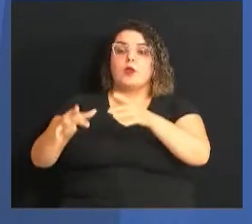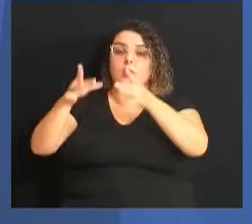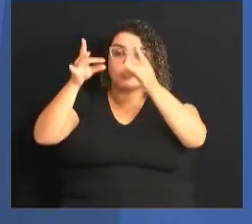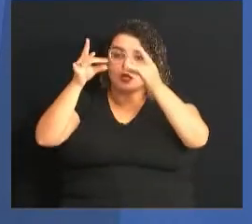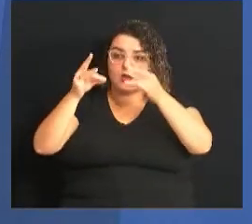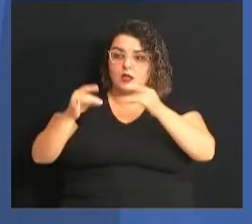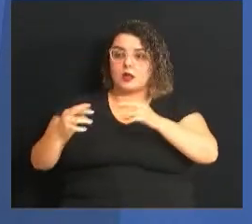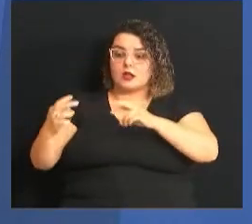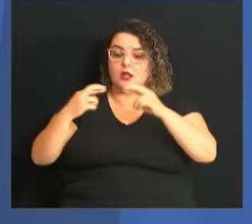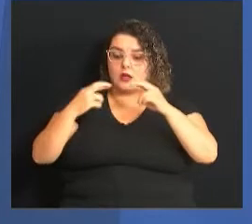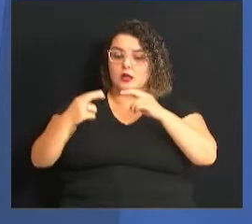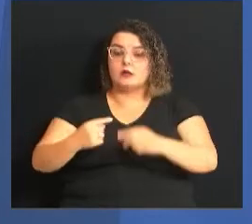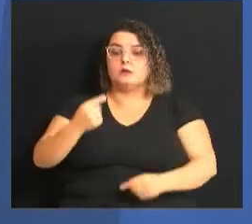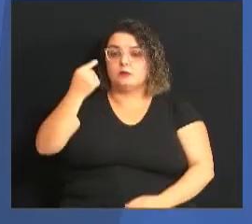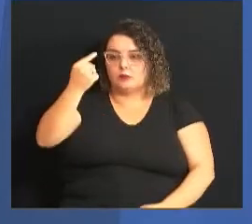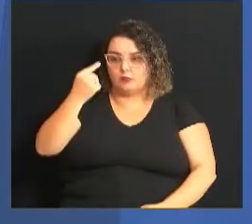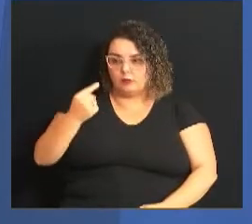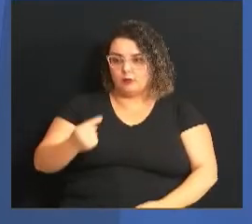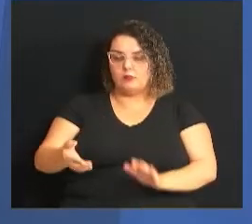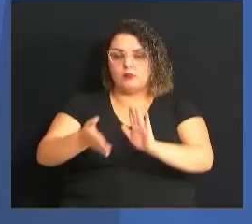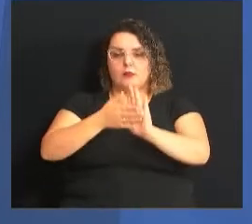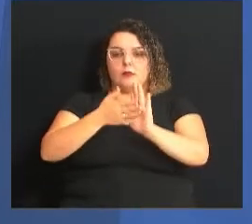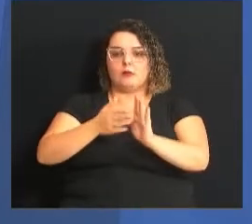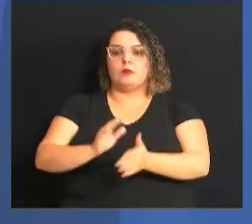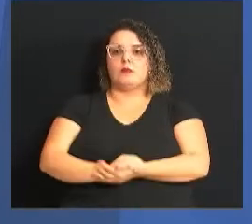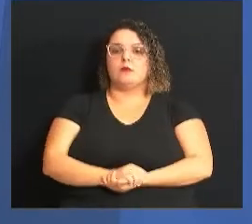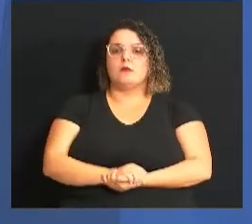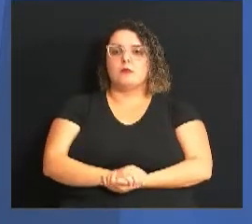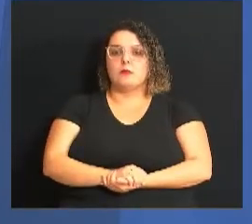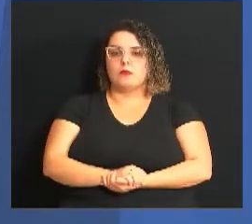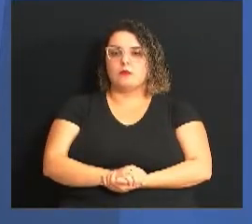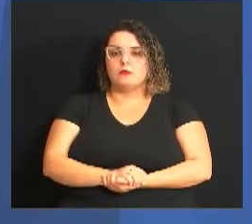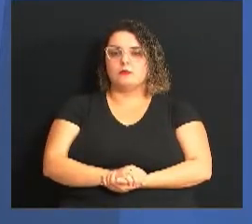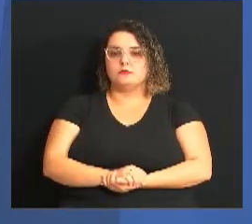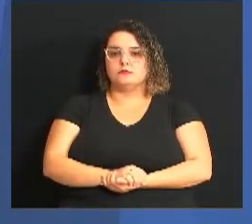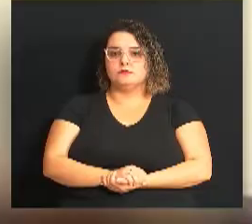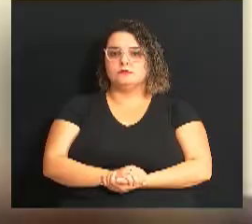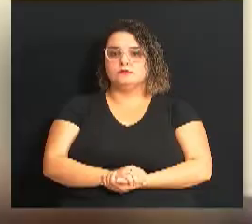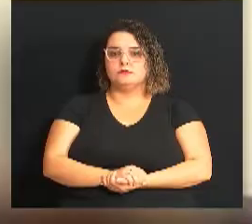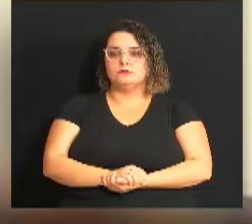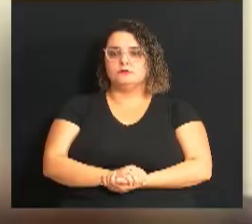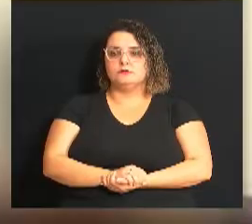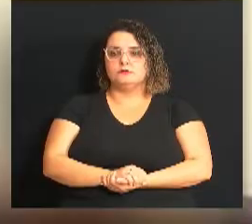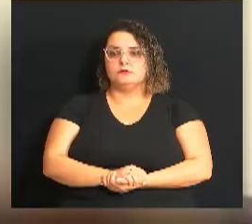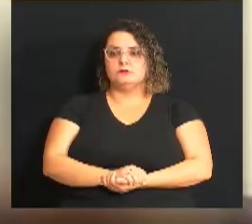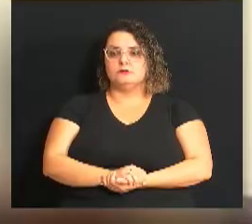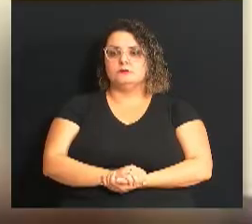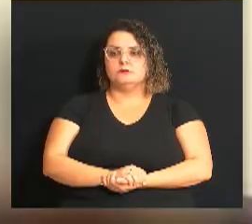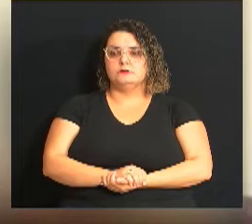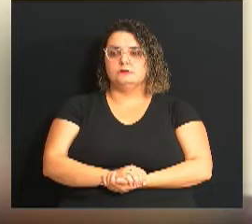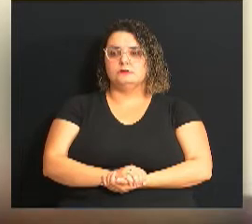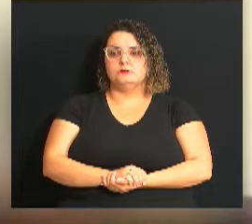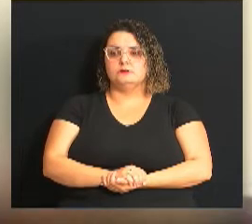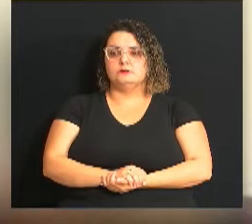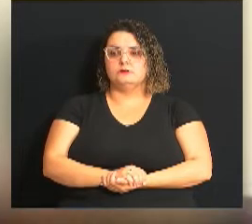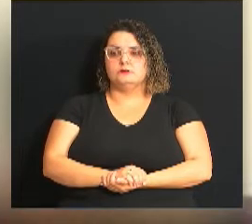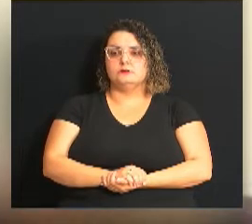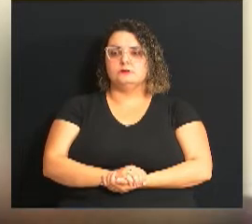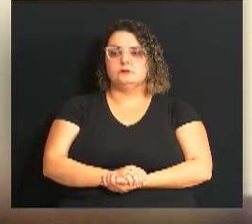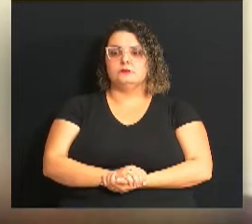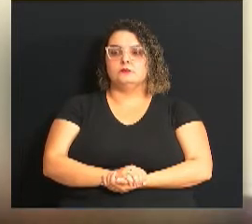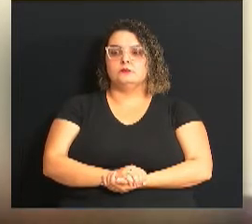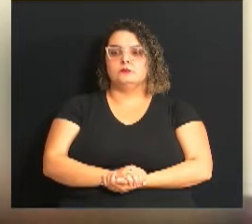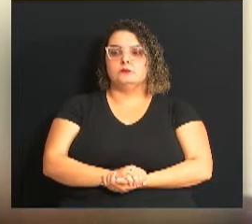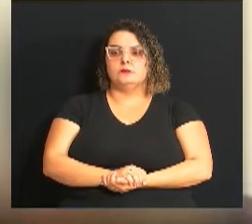análise de cada uma das propostas. Às vezes